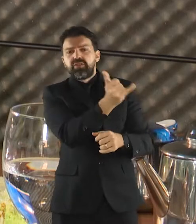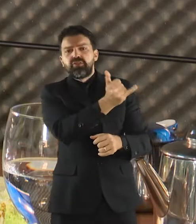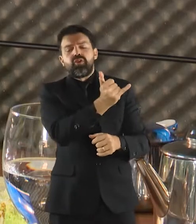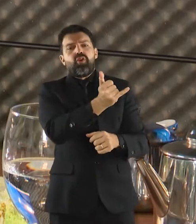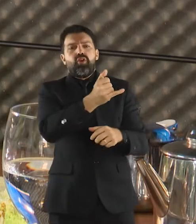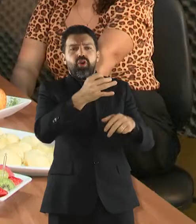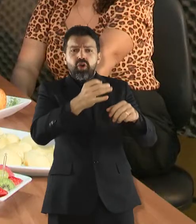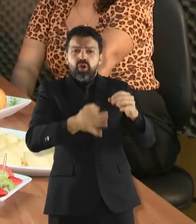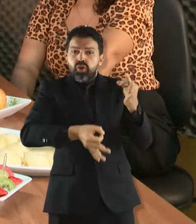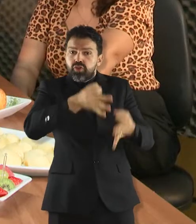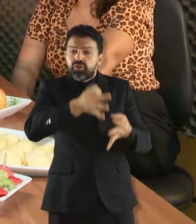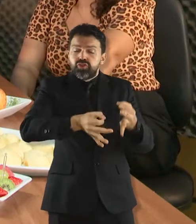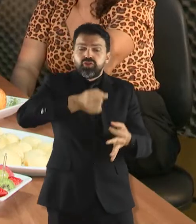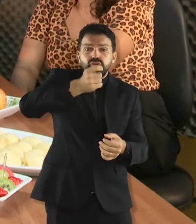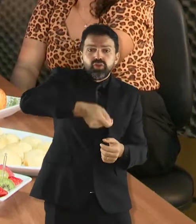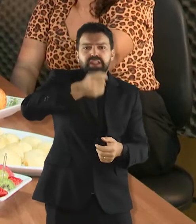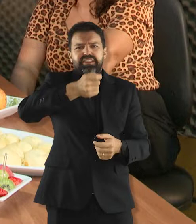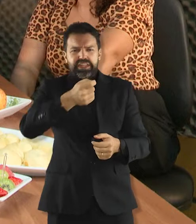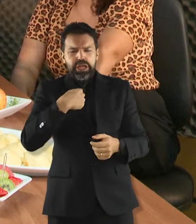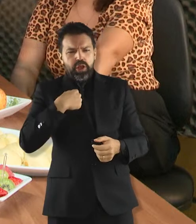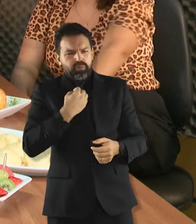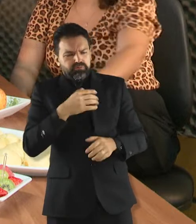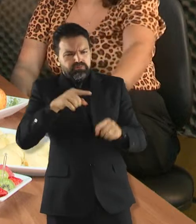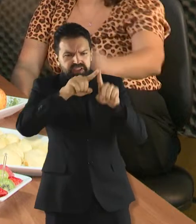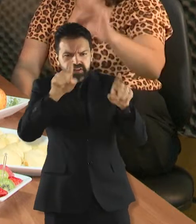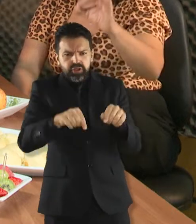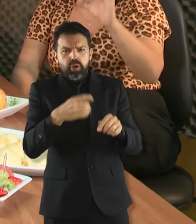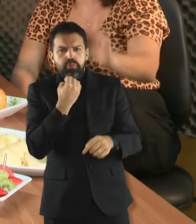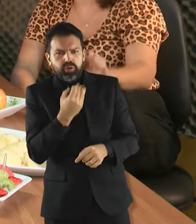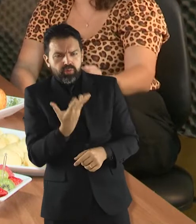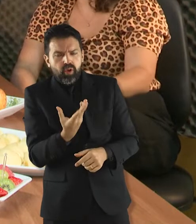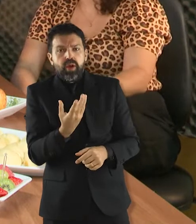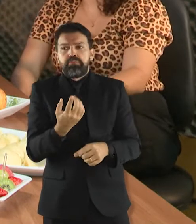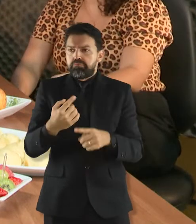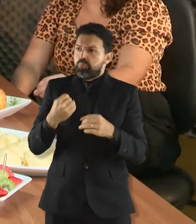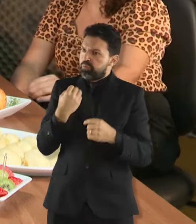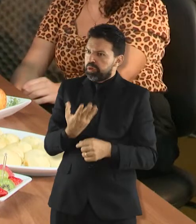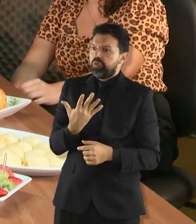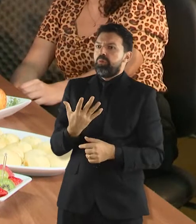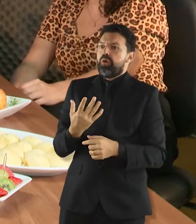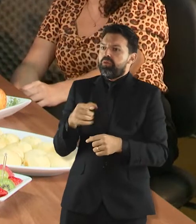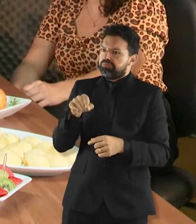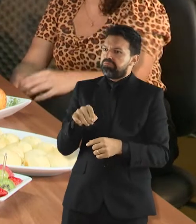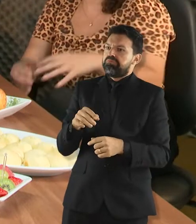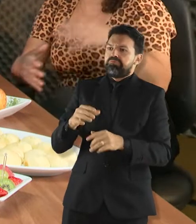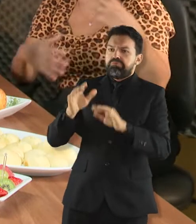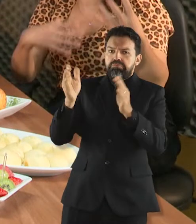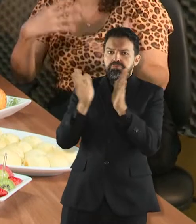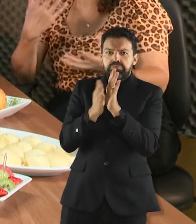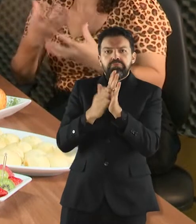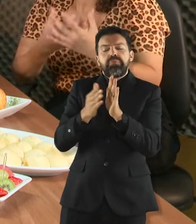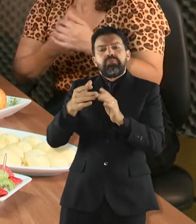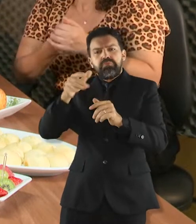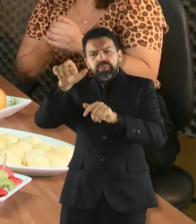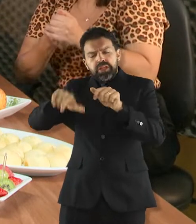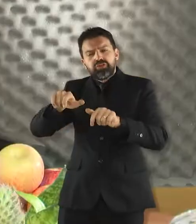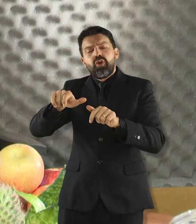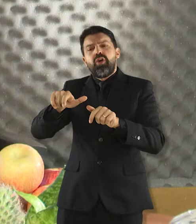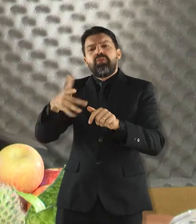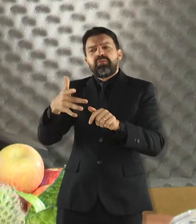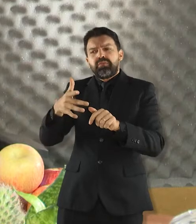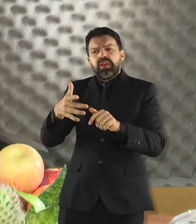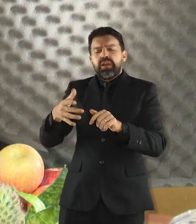levar o trabalho da coordenadoria acertou, de né? violência doméstica. Porque pegou a pessoa que tinha o perfil para ir para a coordenadoria, né? Porque na coordenadoria,